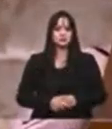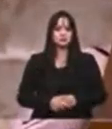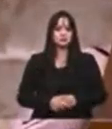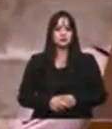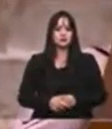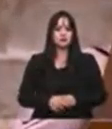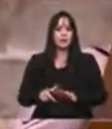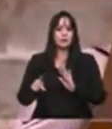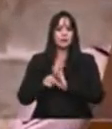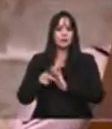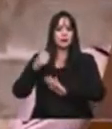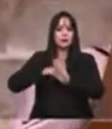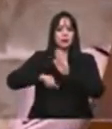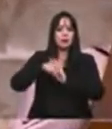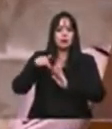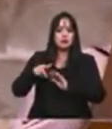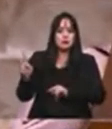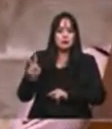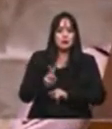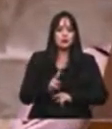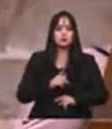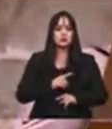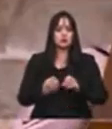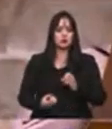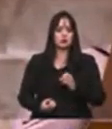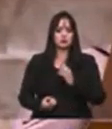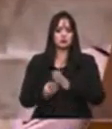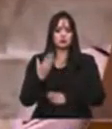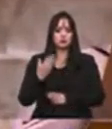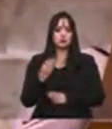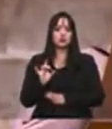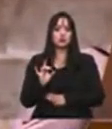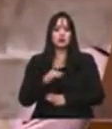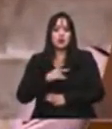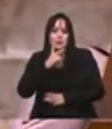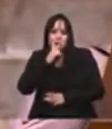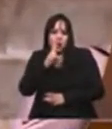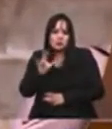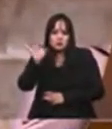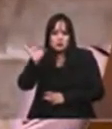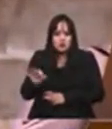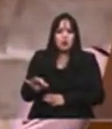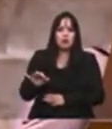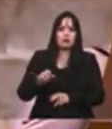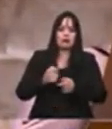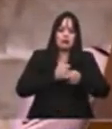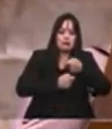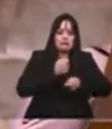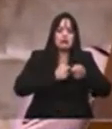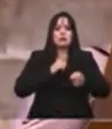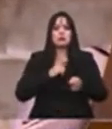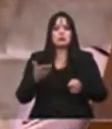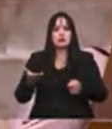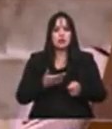O caráter fraudulento destes empréstimos, criados apenas para dar aparência de legalidade, lavagem, para